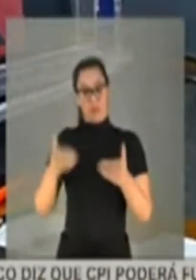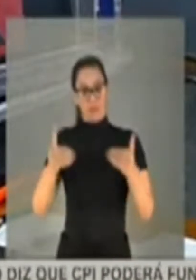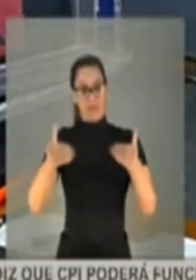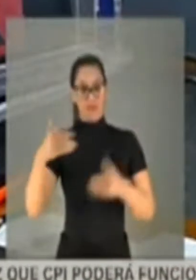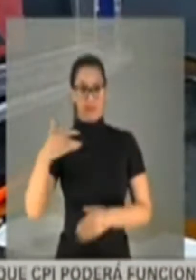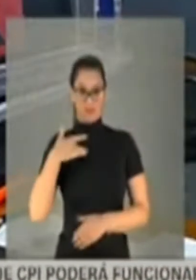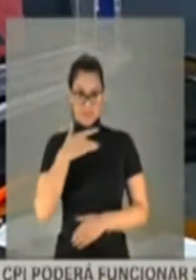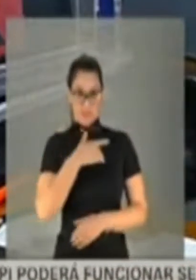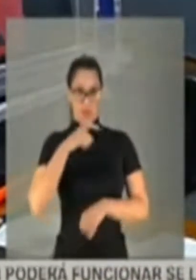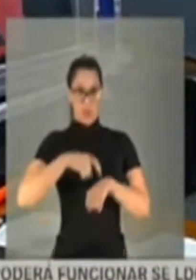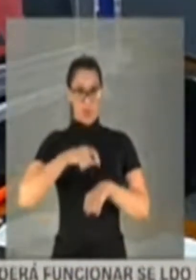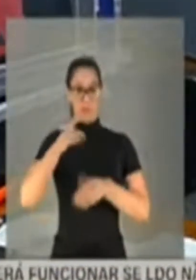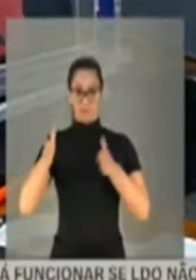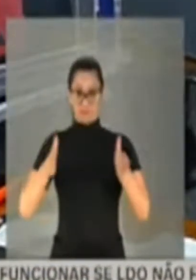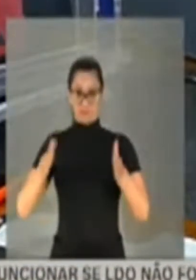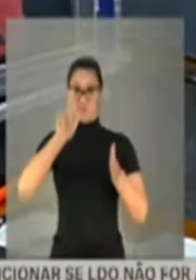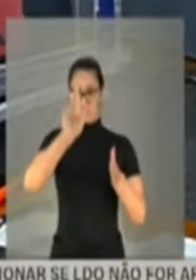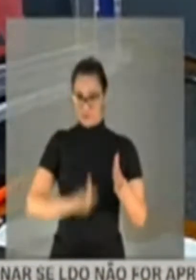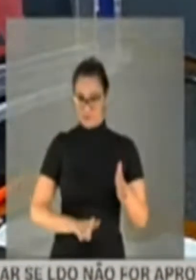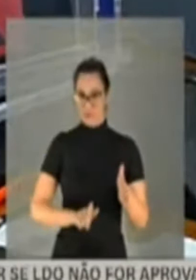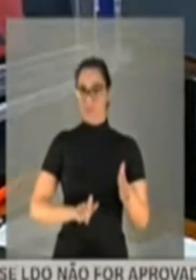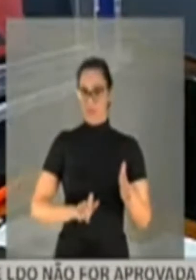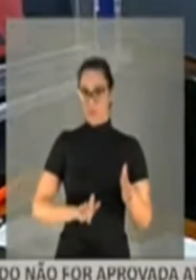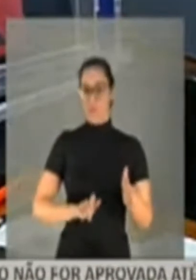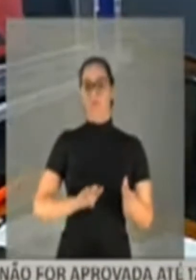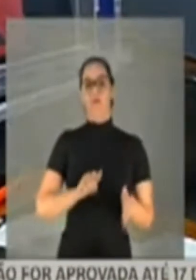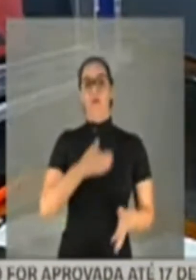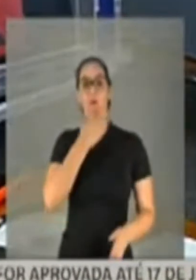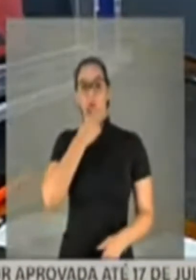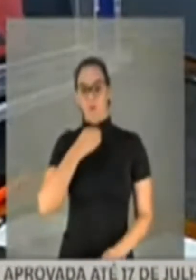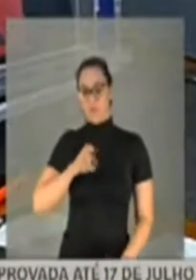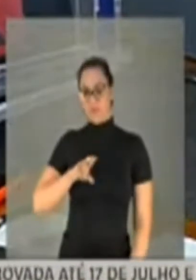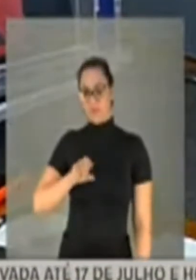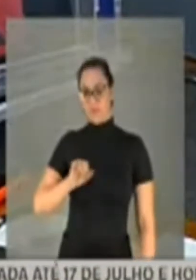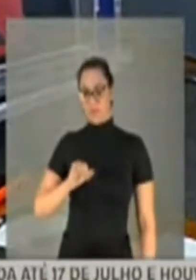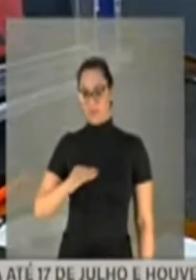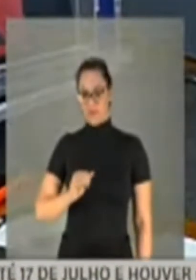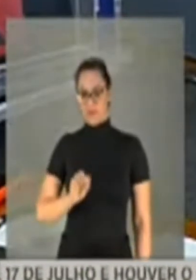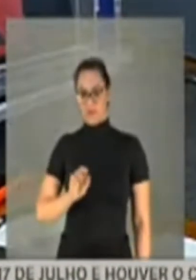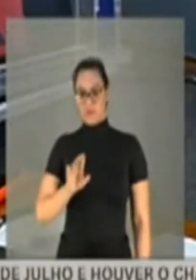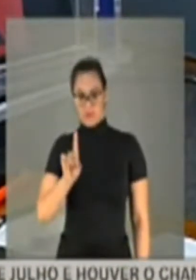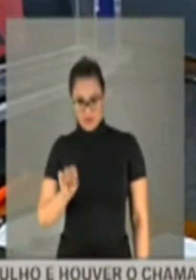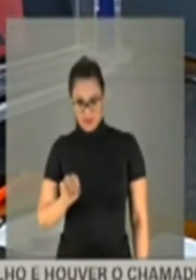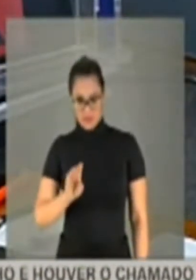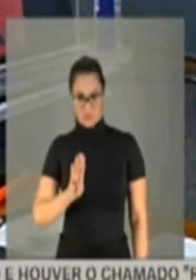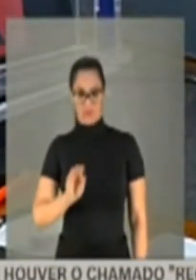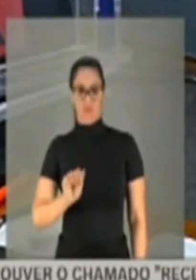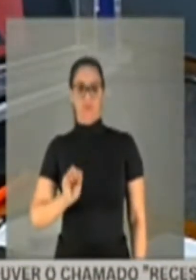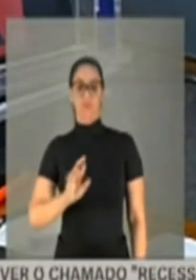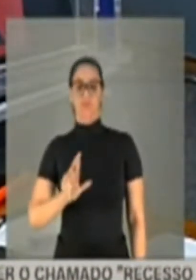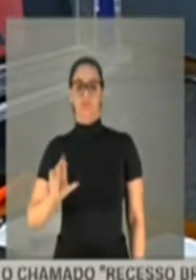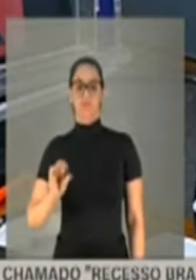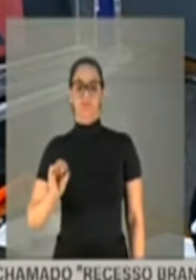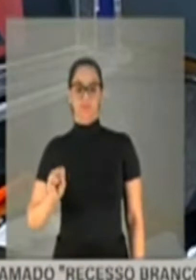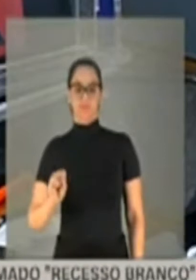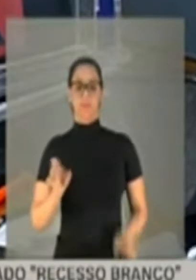Saúde durante a gestão do deputado Ricardo Barros para vender medicamentos de alto custo. Houve